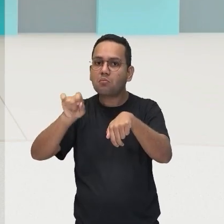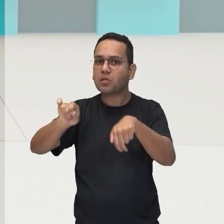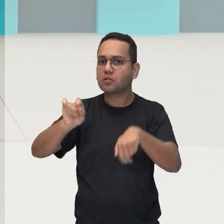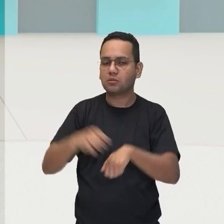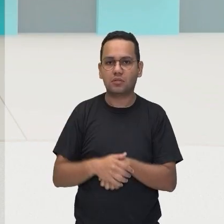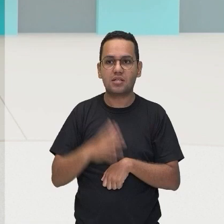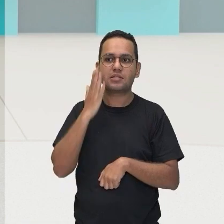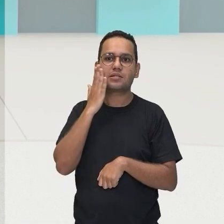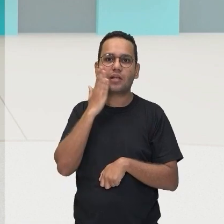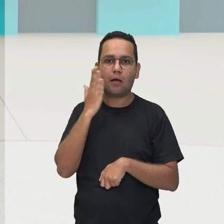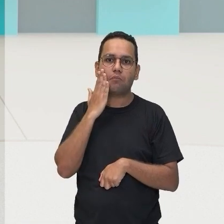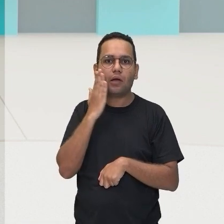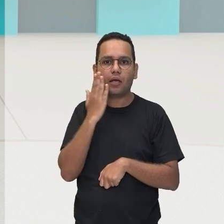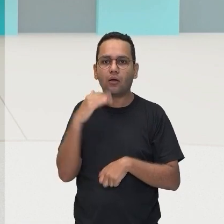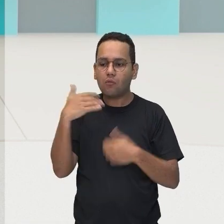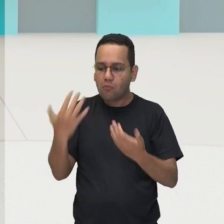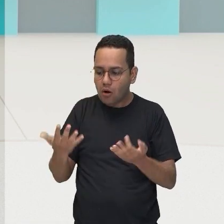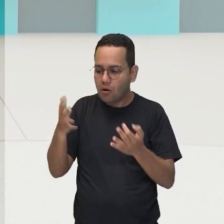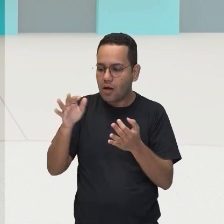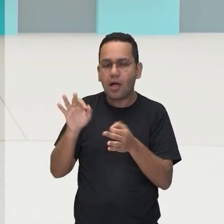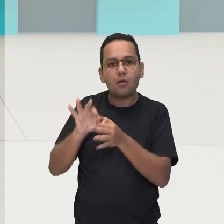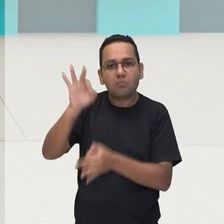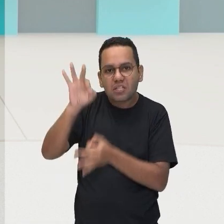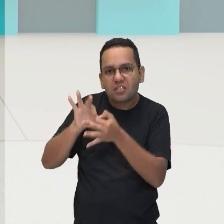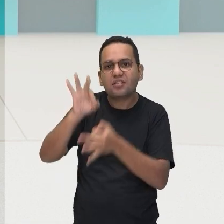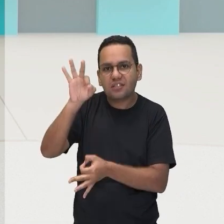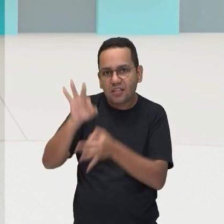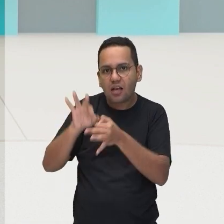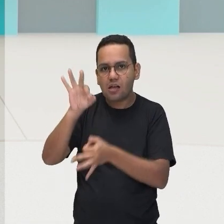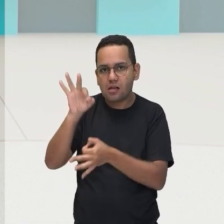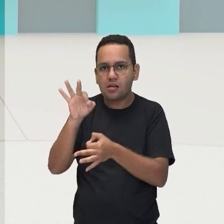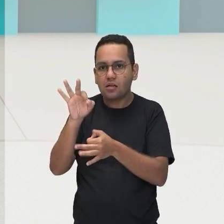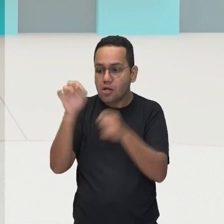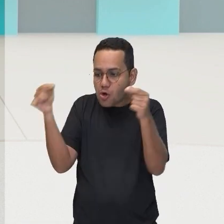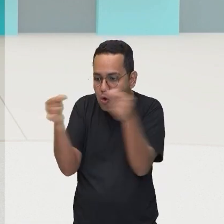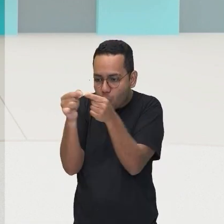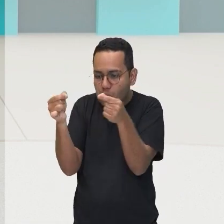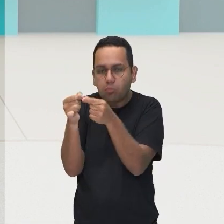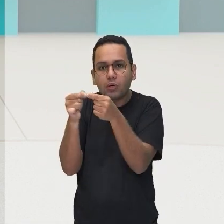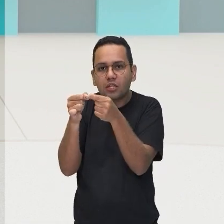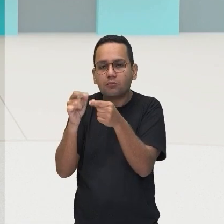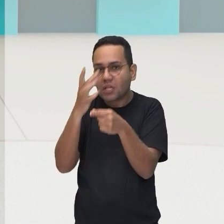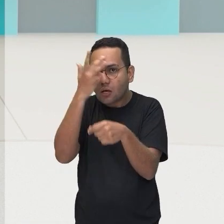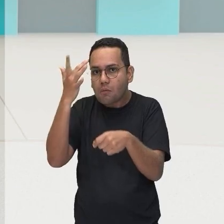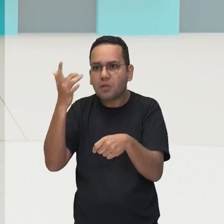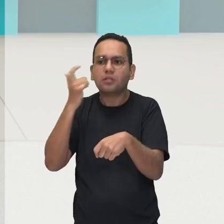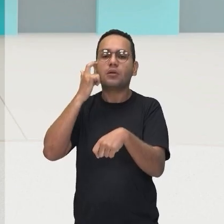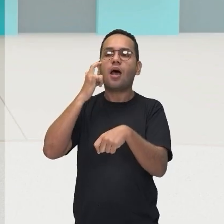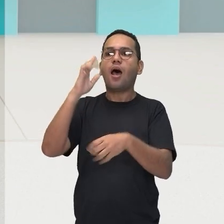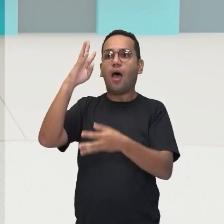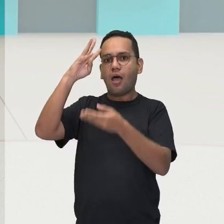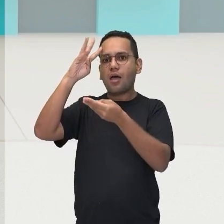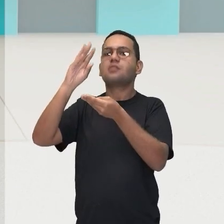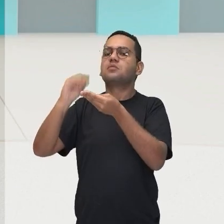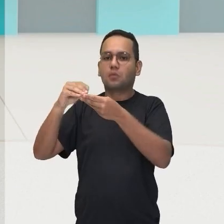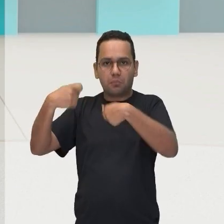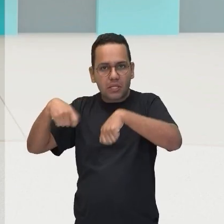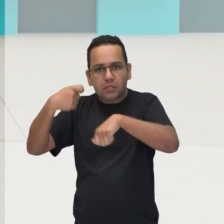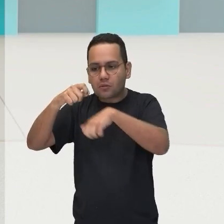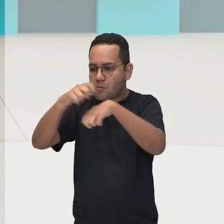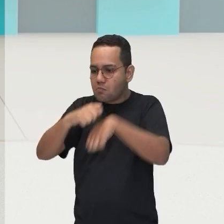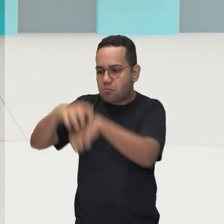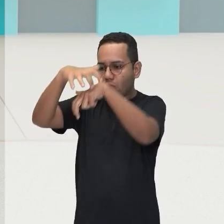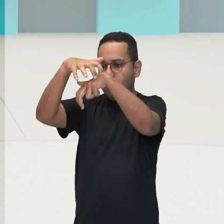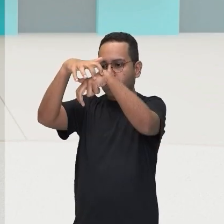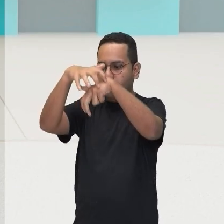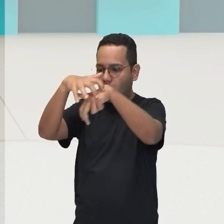determinada altura, né, dessa queda, você vai acionar o paraquedas e aí sim você vai conseguir ali contemplar muito